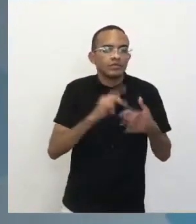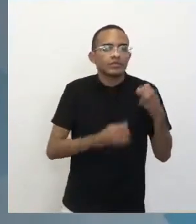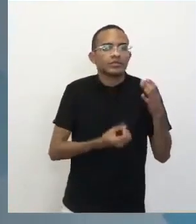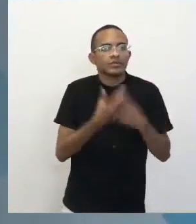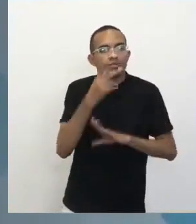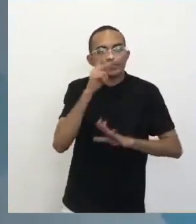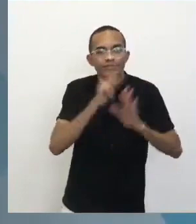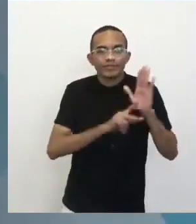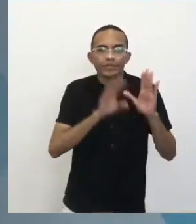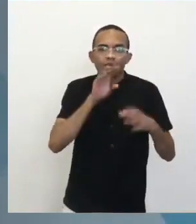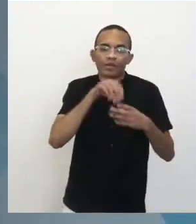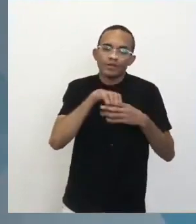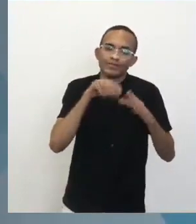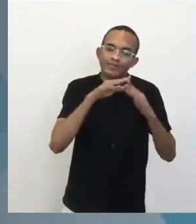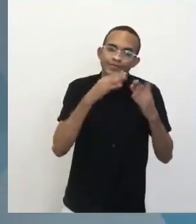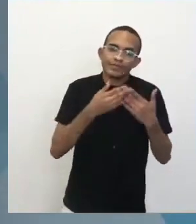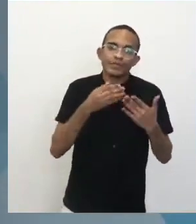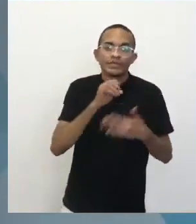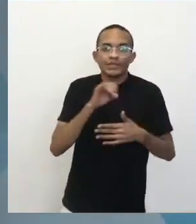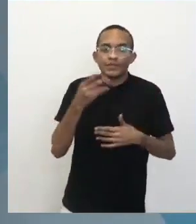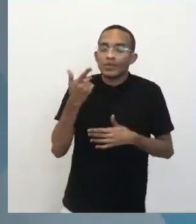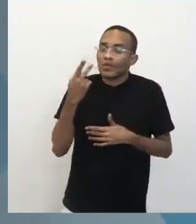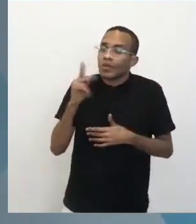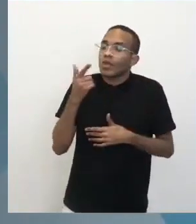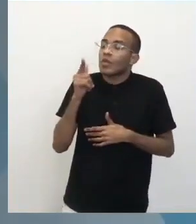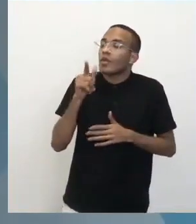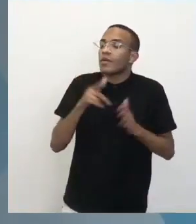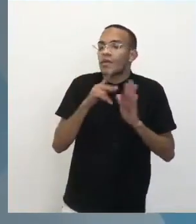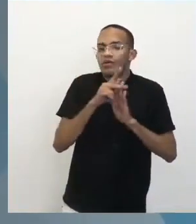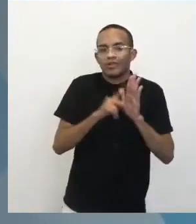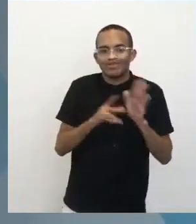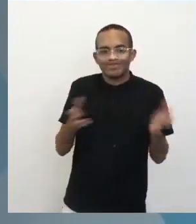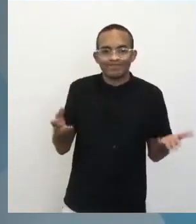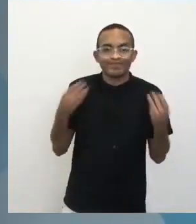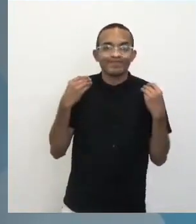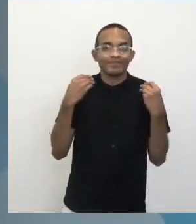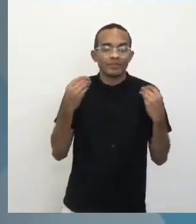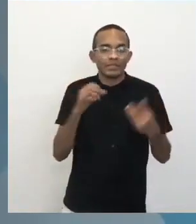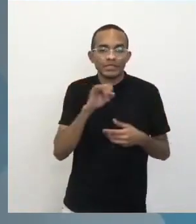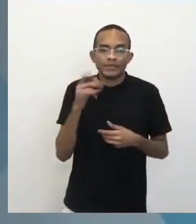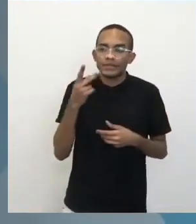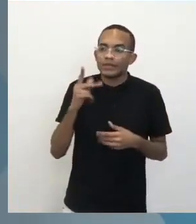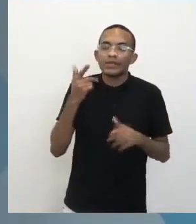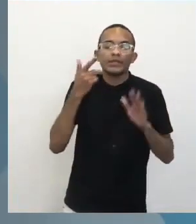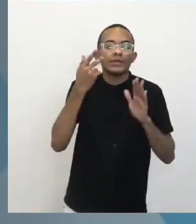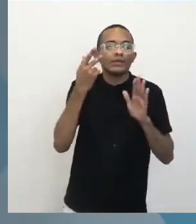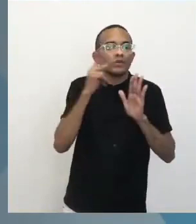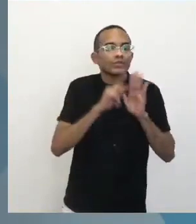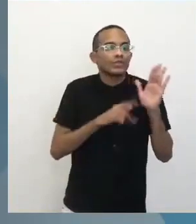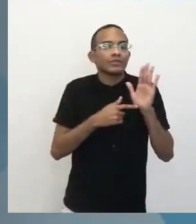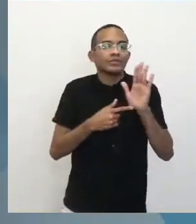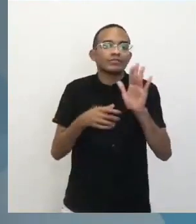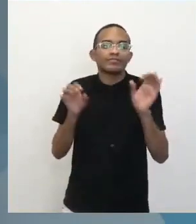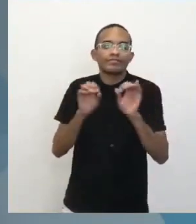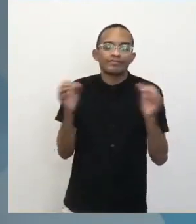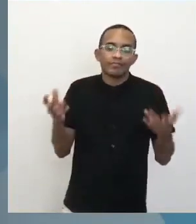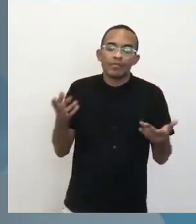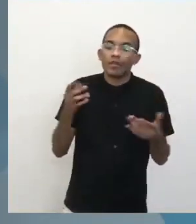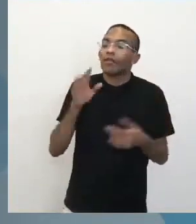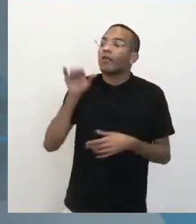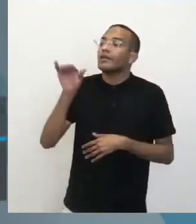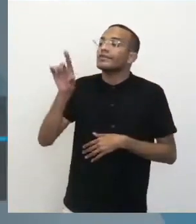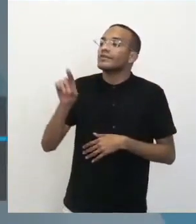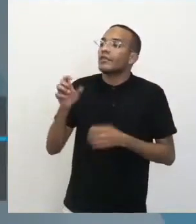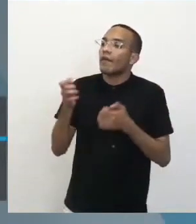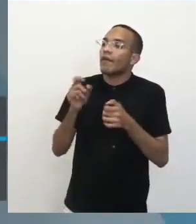elaborar o seu projeto dentro da escola, se você não tem um projeto. Né? Se você não tem um projeto para apresentar, você vai chegar para o diretor, eu